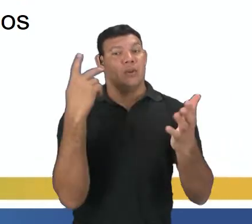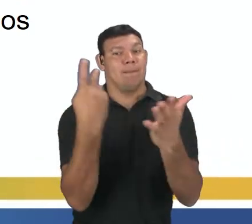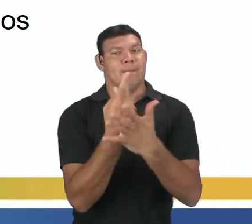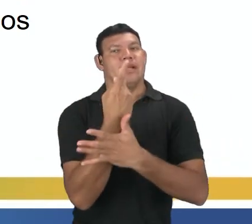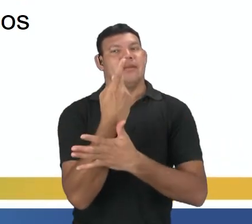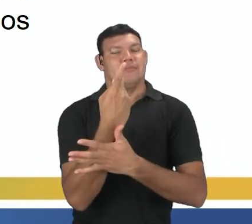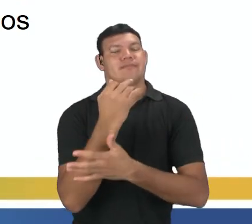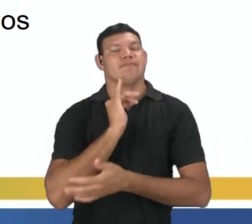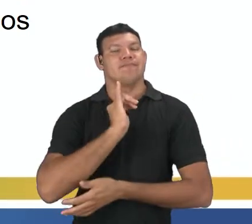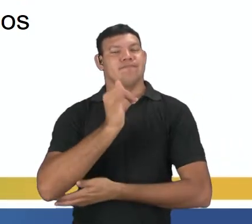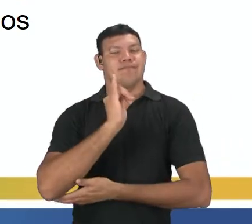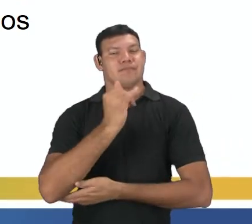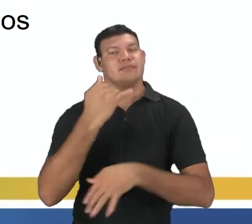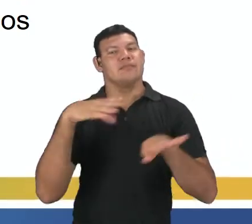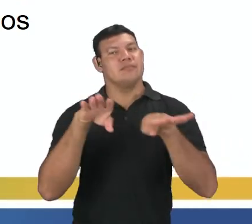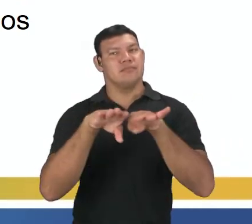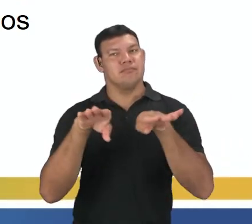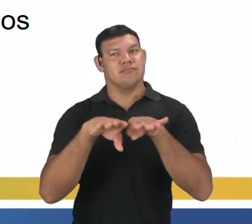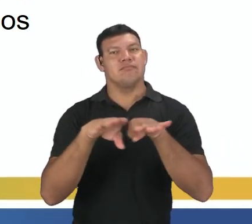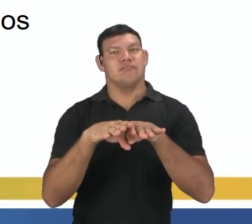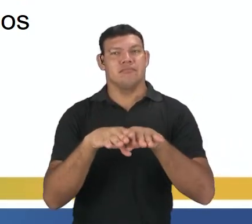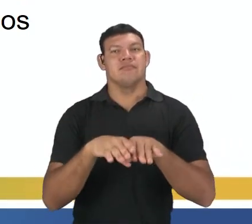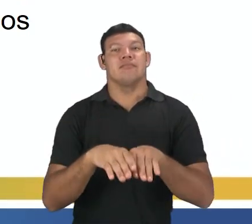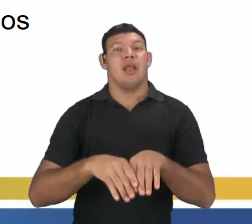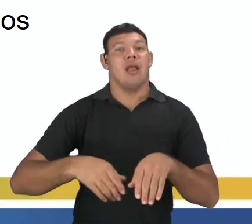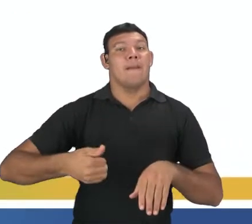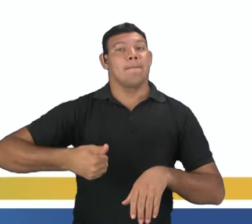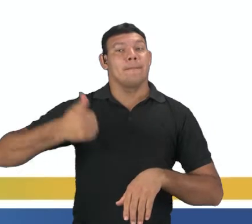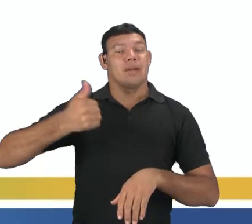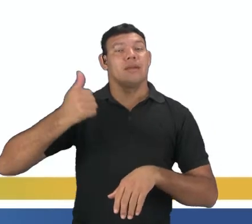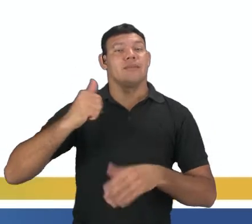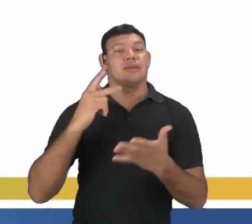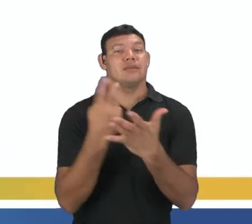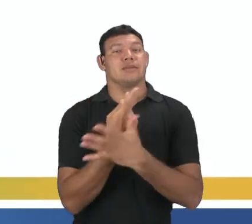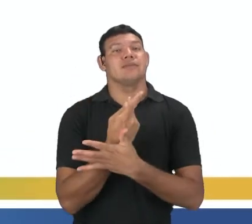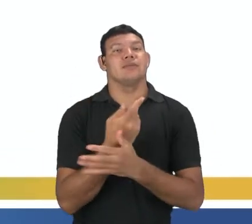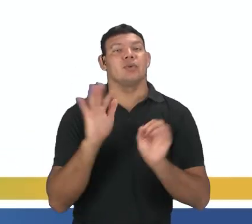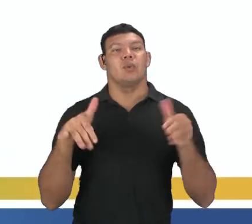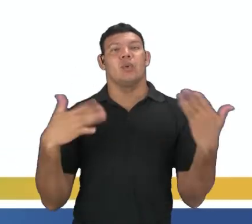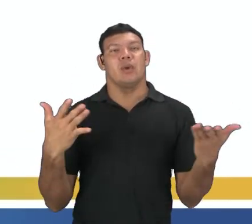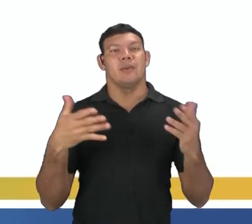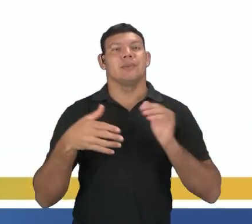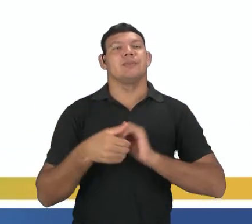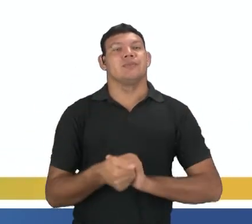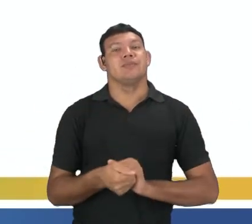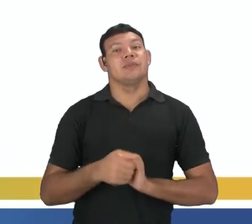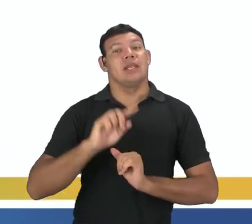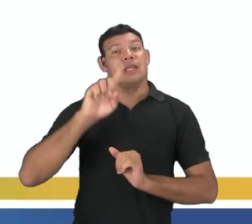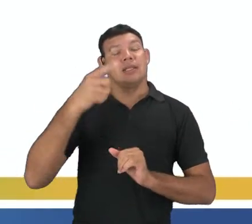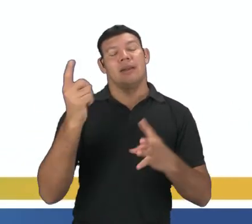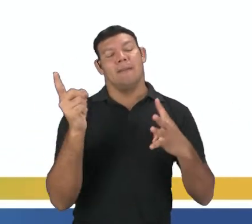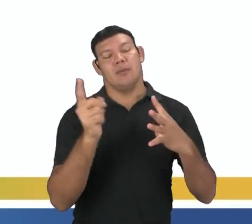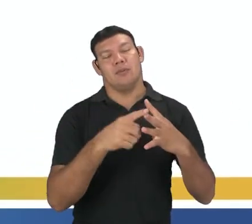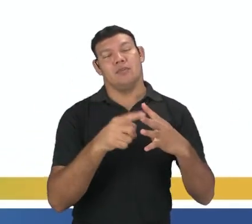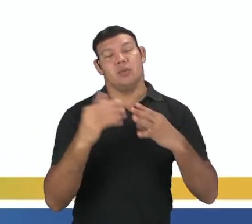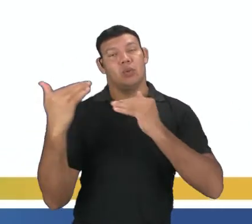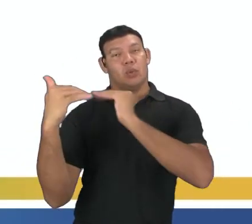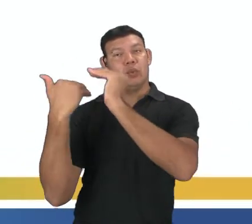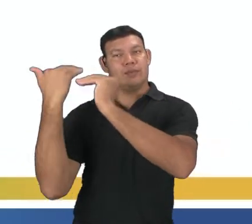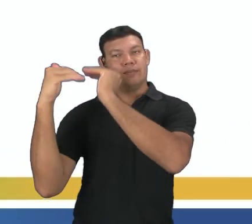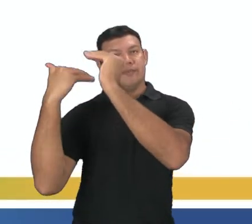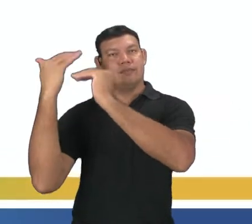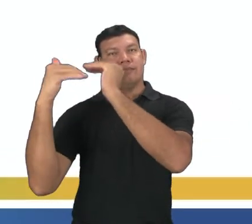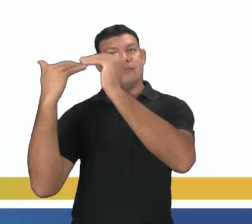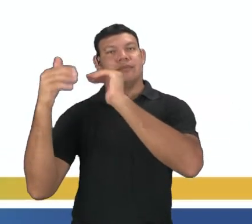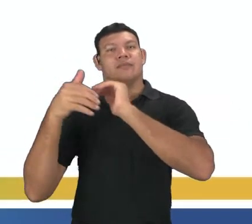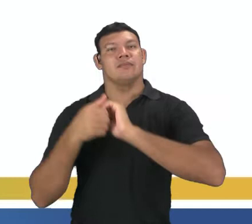ser narrada e quais são os primeiros acontecimentos dela. Depois, nós temos o desenvolvimento ou